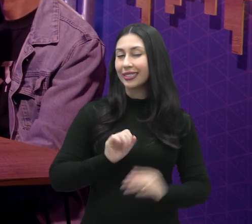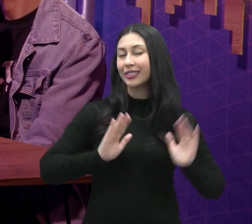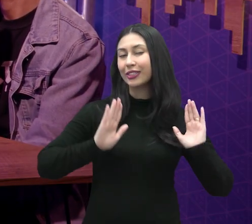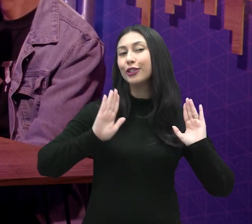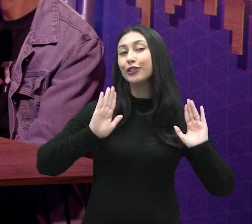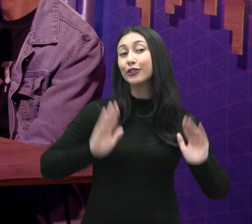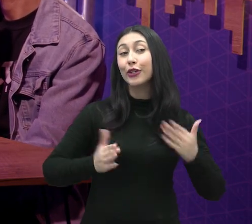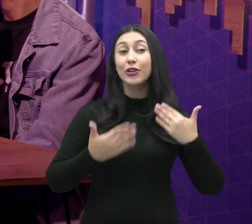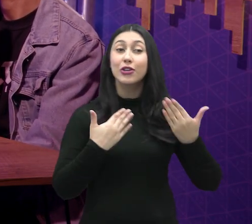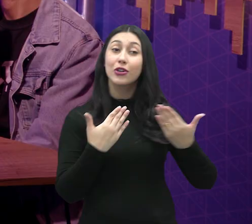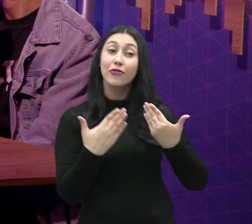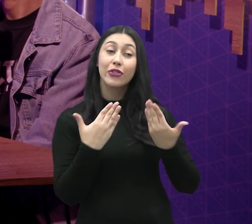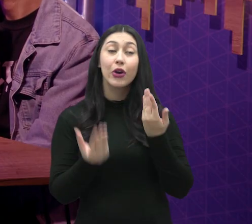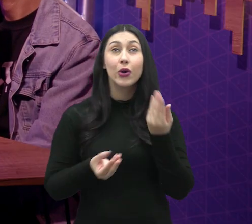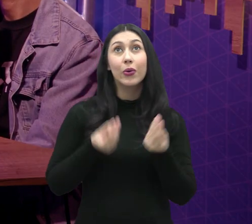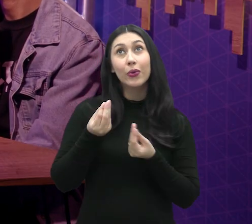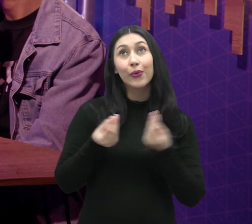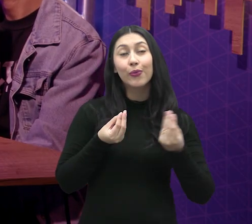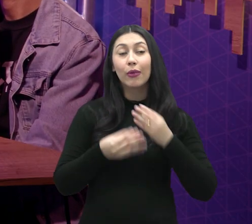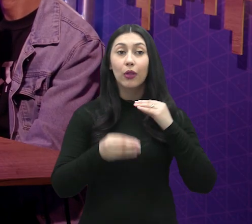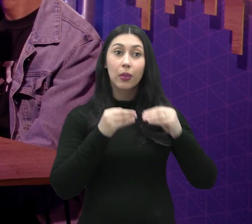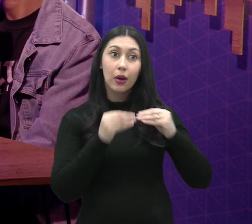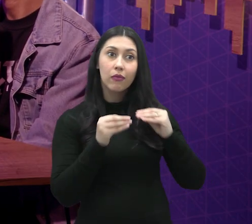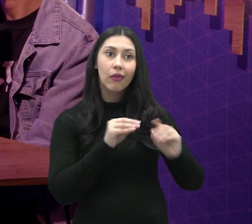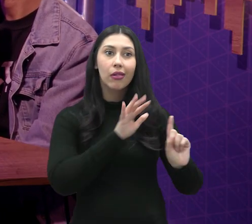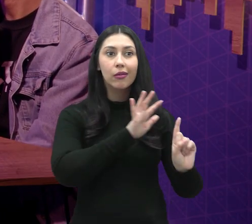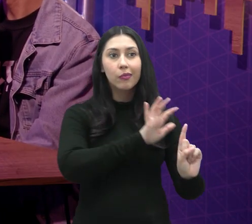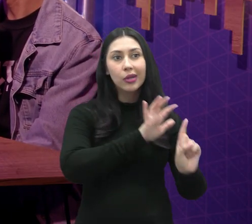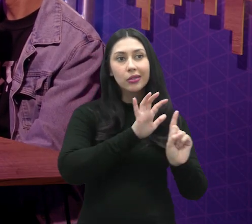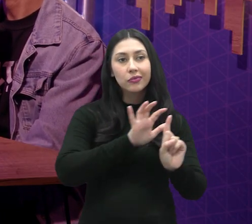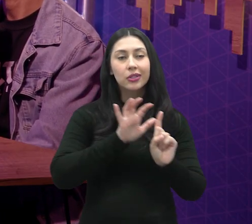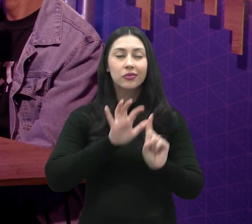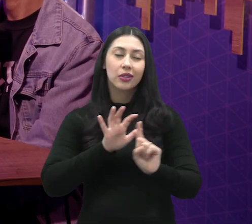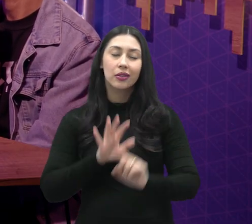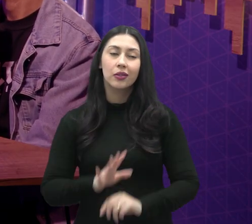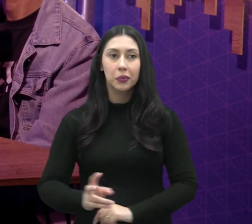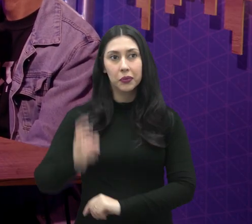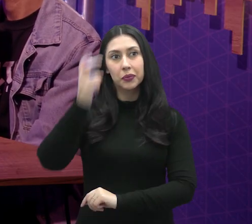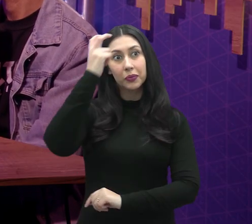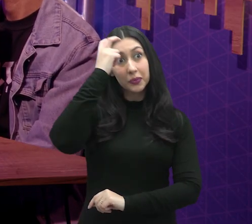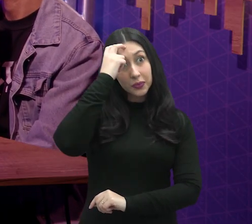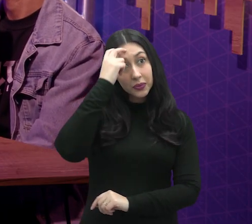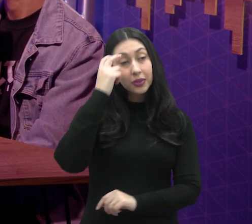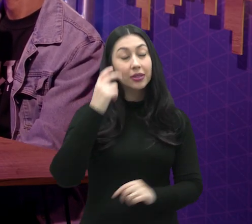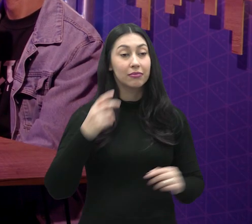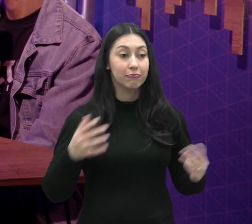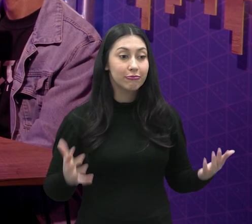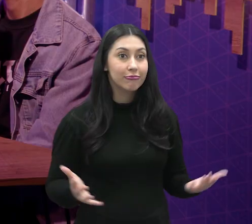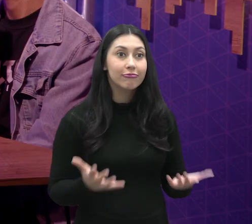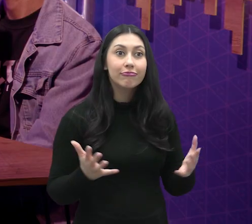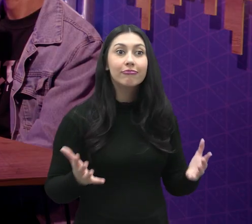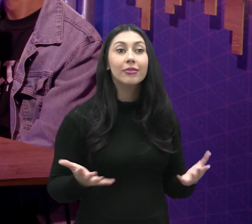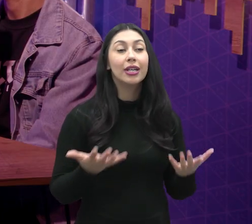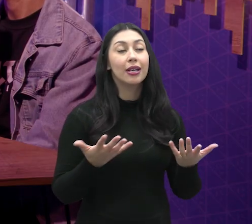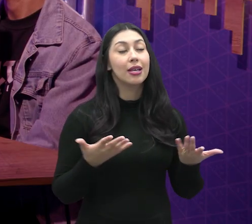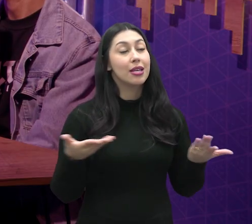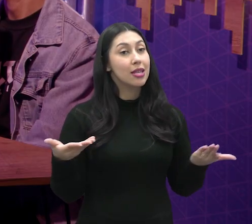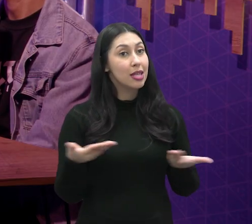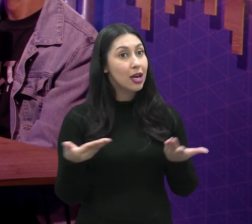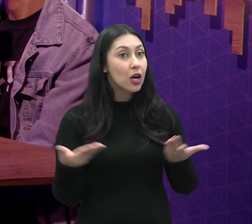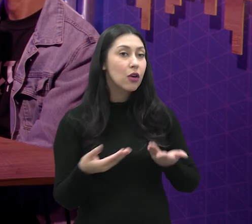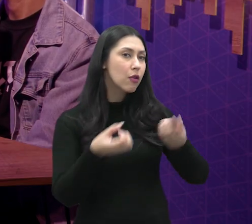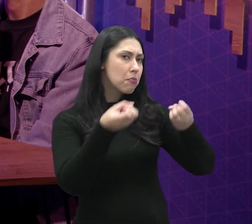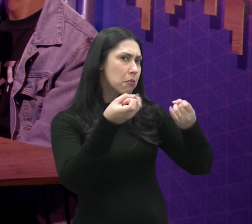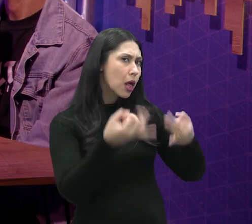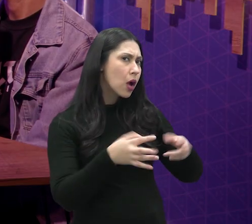né, sobre como as novelas, elas influenciam a nossa cultura, né, reforçam a nossa identidade brasileira. E agora a gente vai falar de um